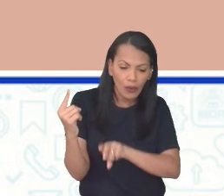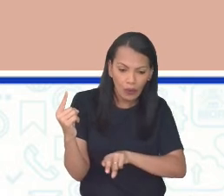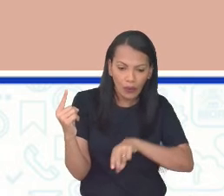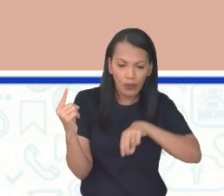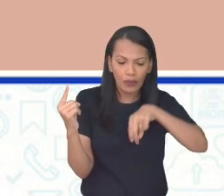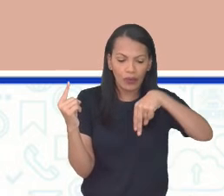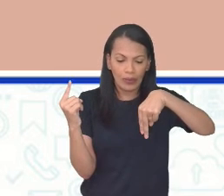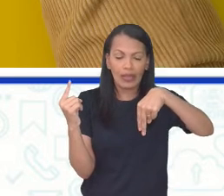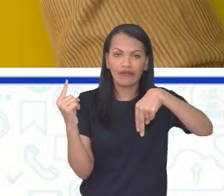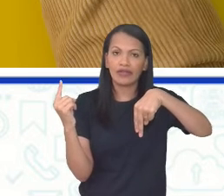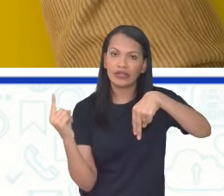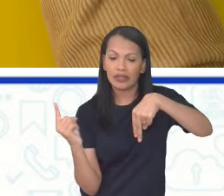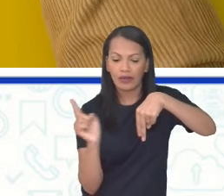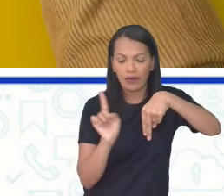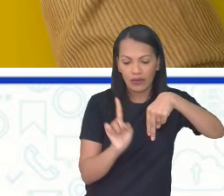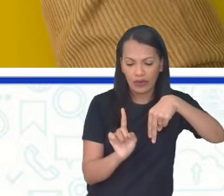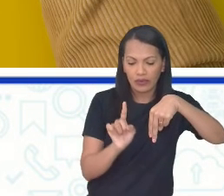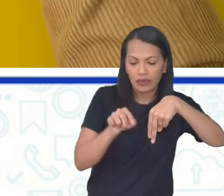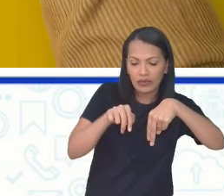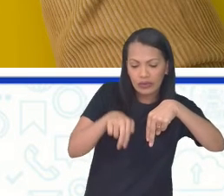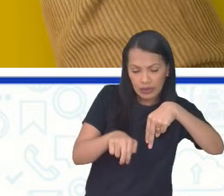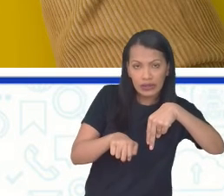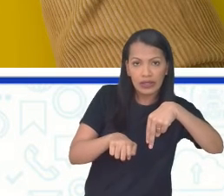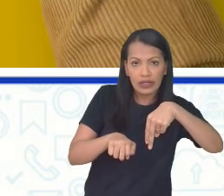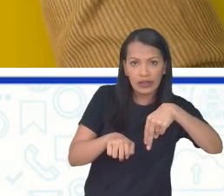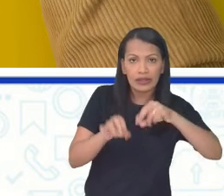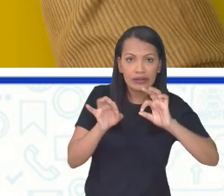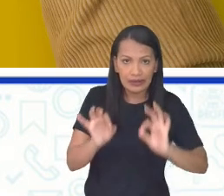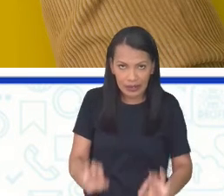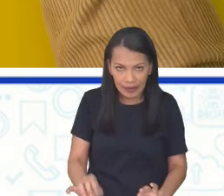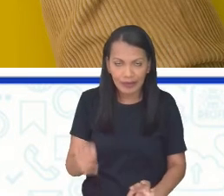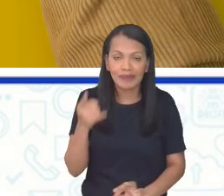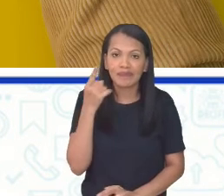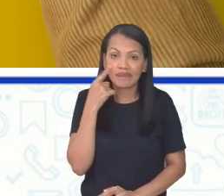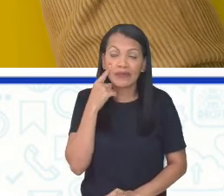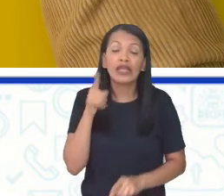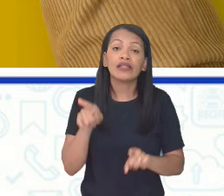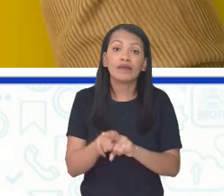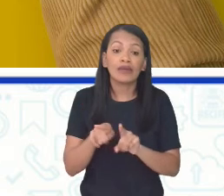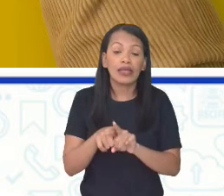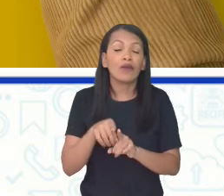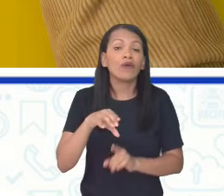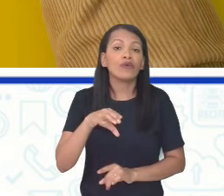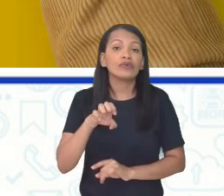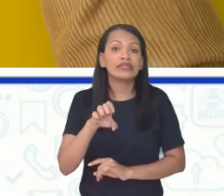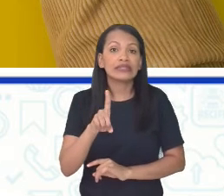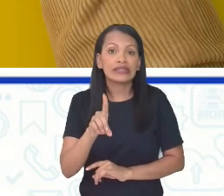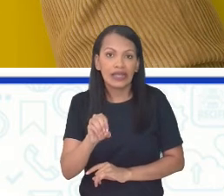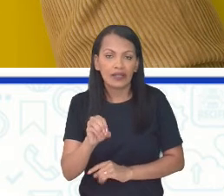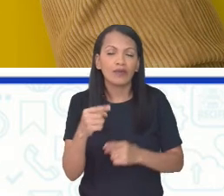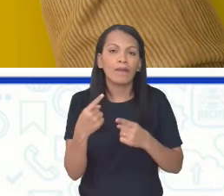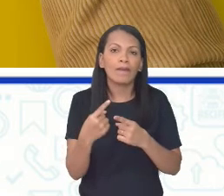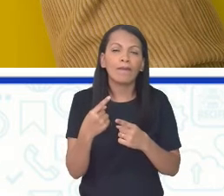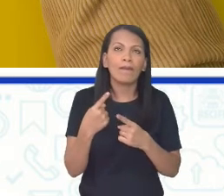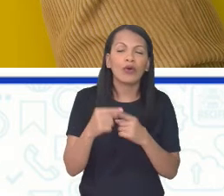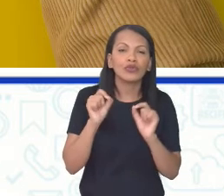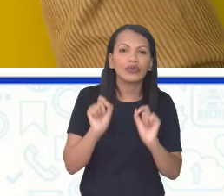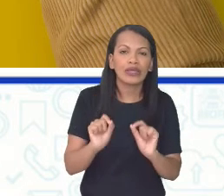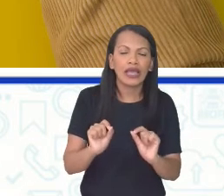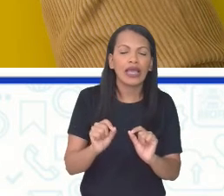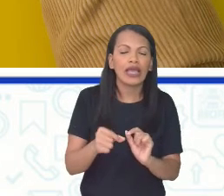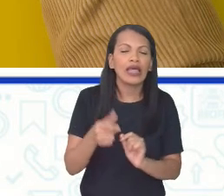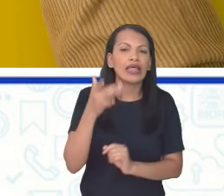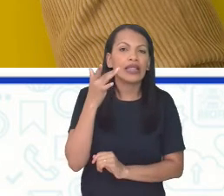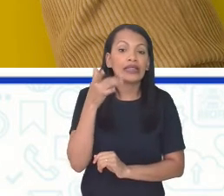é substantivo. Hora de praticar, minha gente. Não podia deixar de trazer uma atividadezinha para vocês, né?